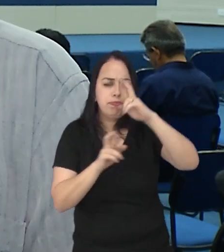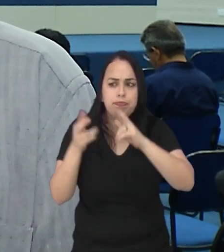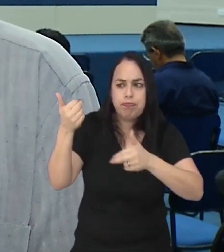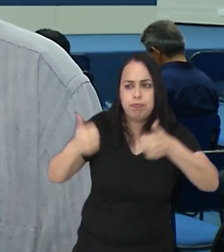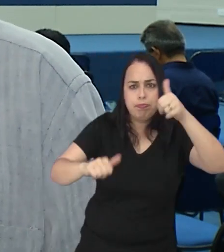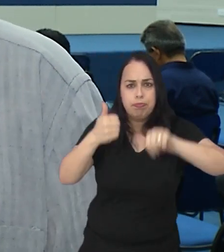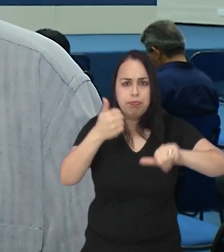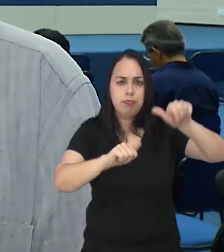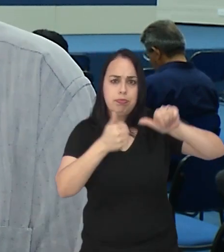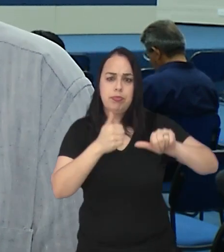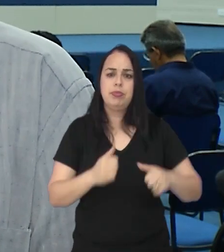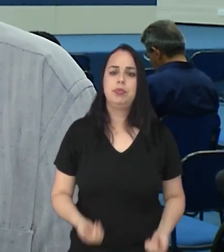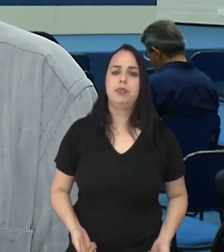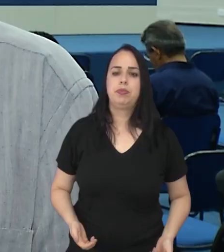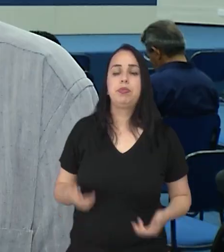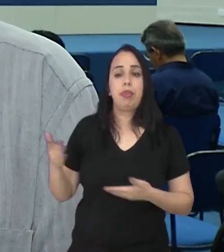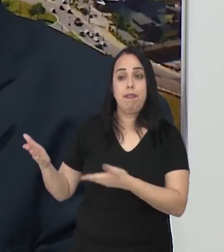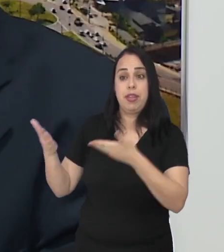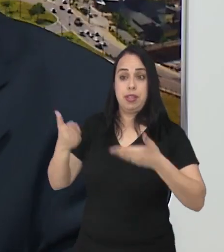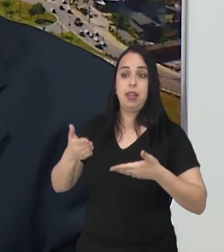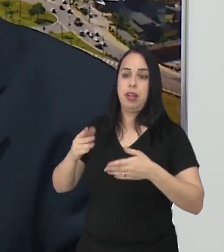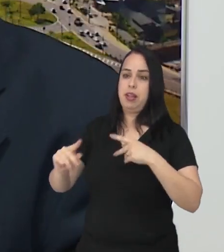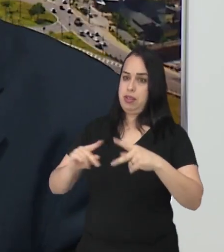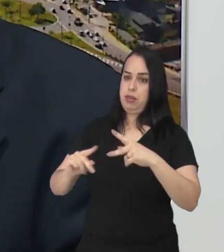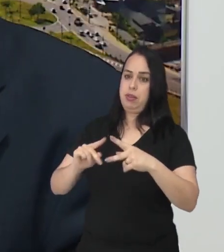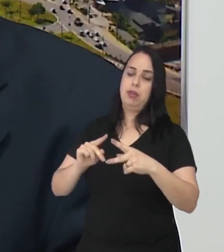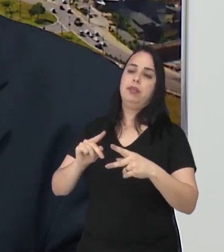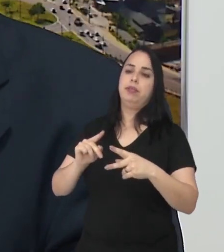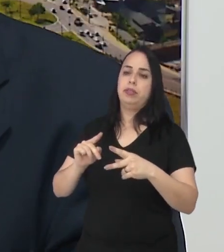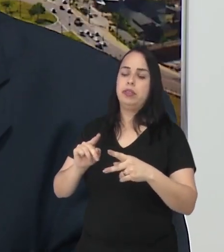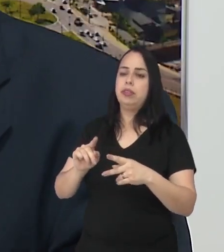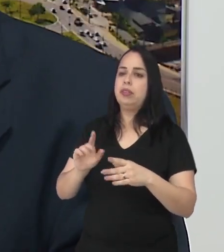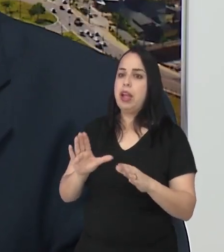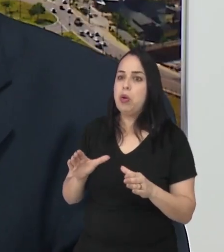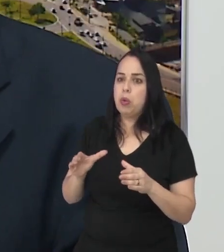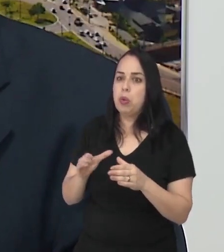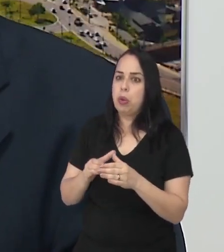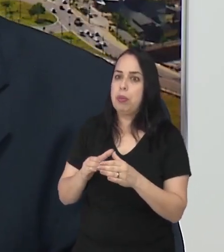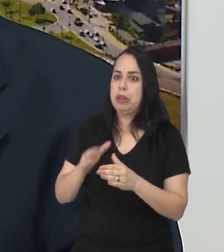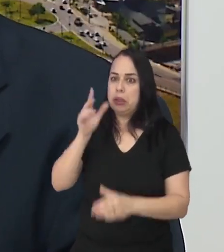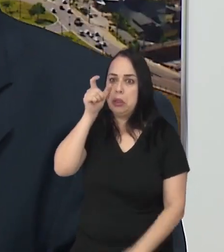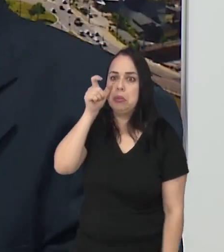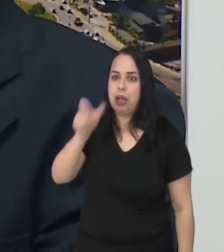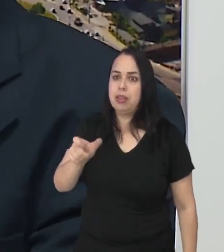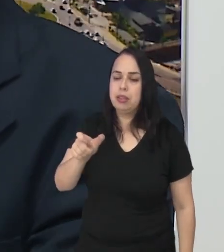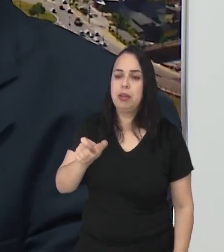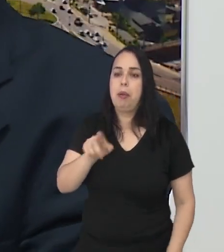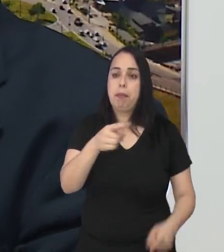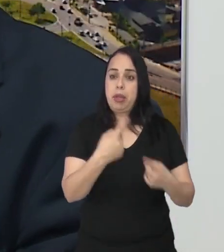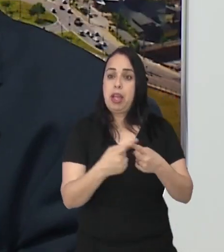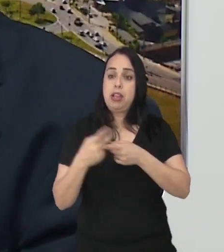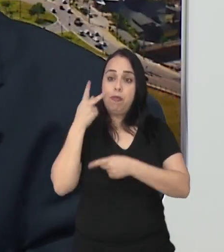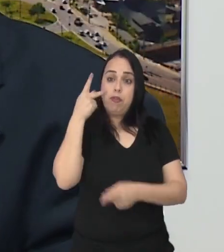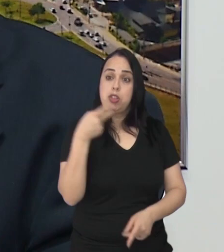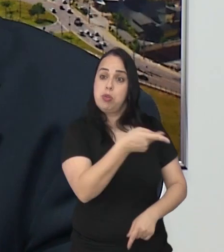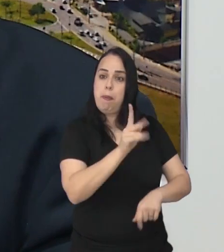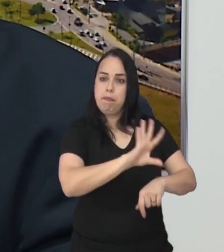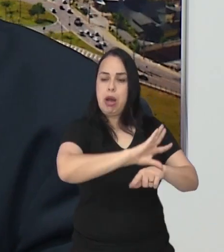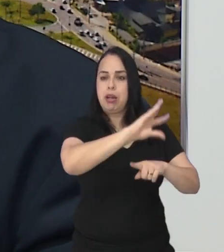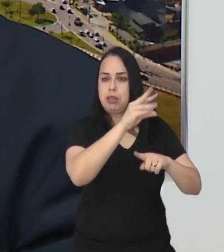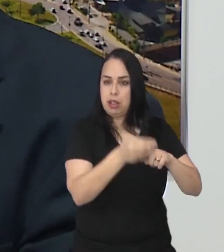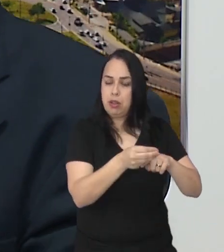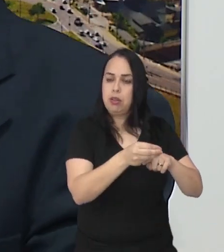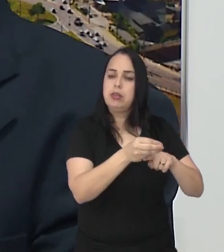todos os abastecimentos que foram feitos nessa bomba. A visita aqui em São José dos Campos tem uma componente interessante, né? Porque nós temos aqui o Parque